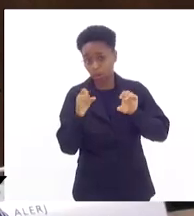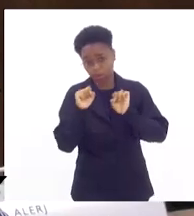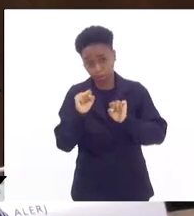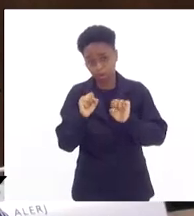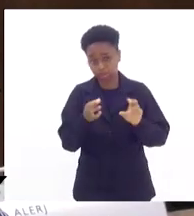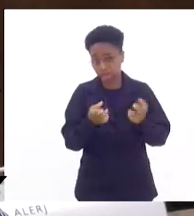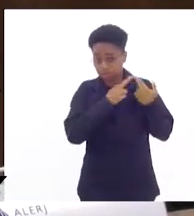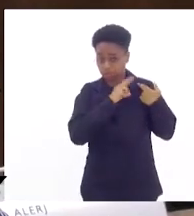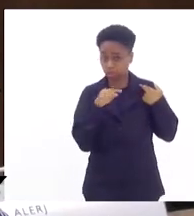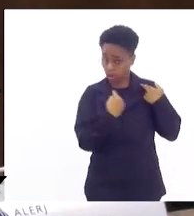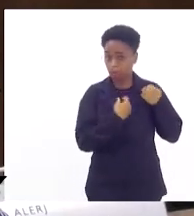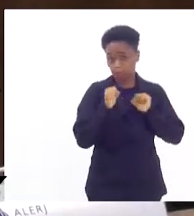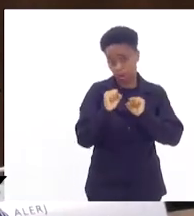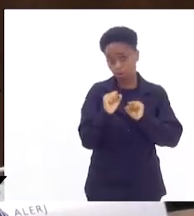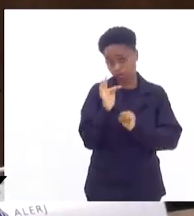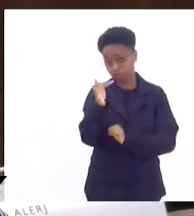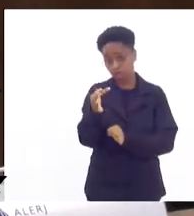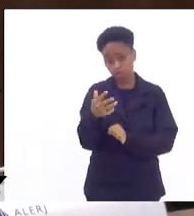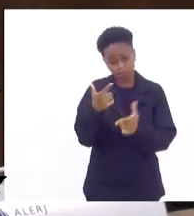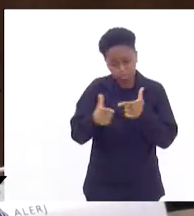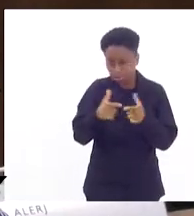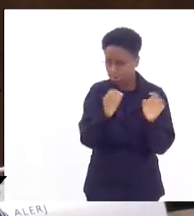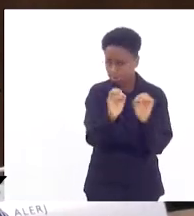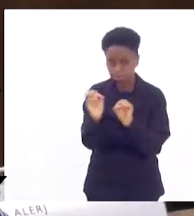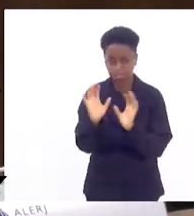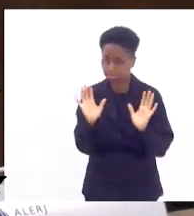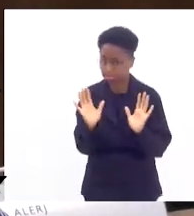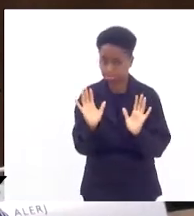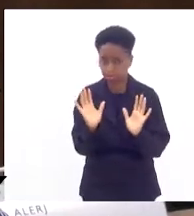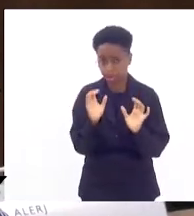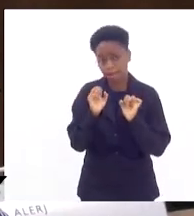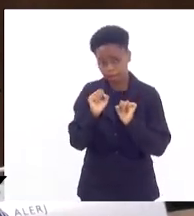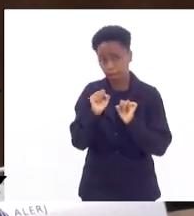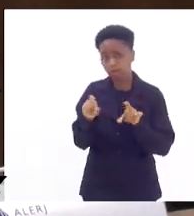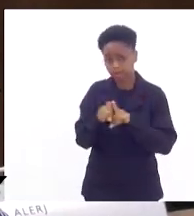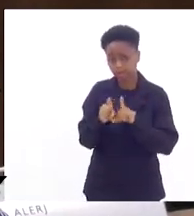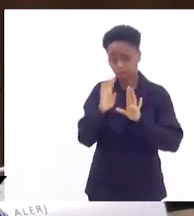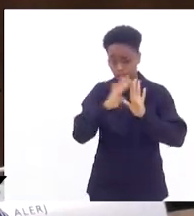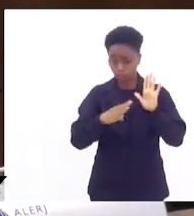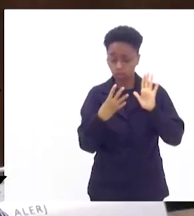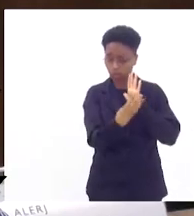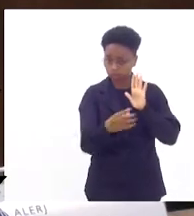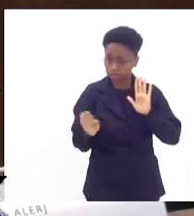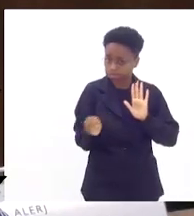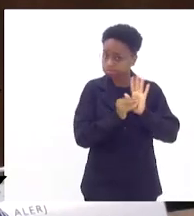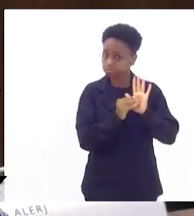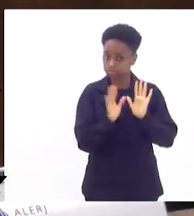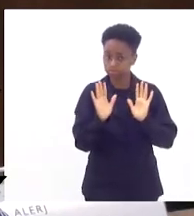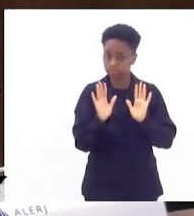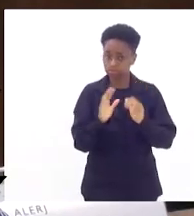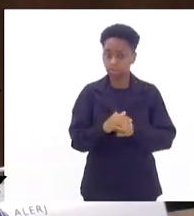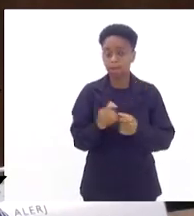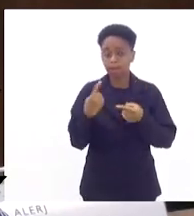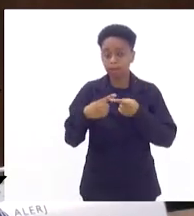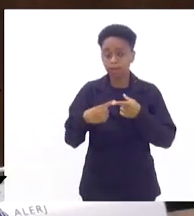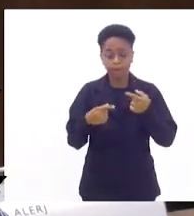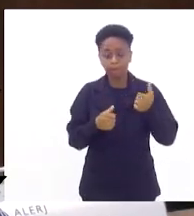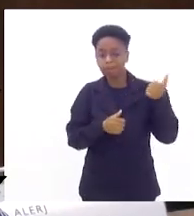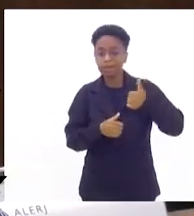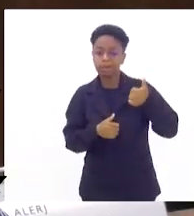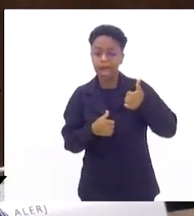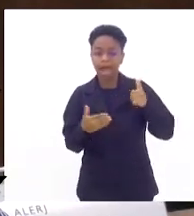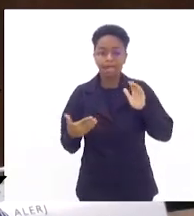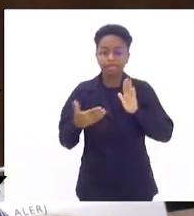da Águas do Rio. Teria problema nenhum para nós, e entraria no mesmo cronograma que a primeira parte até o